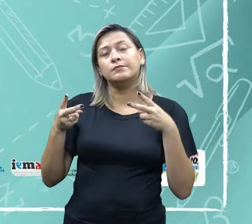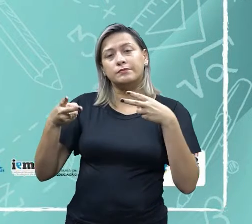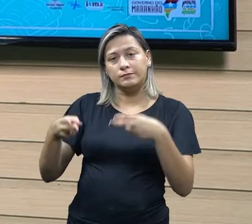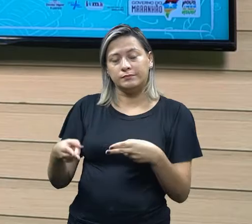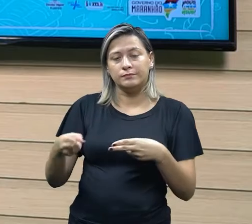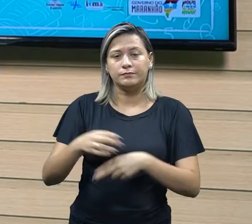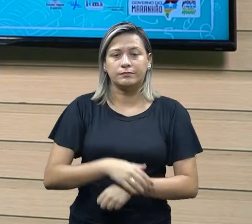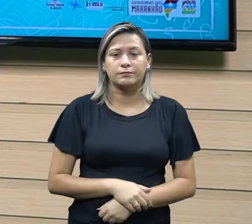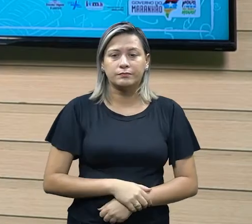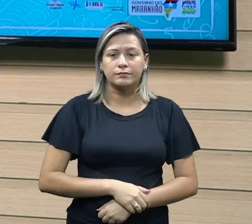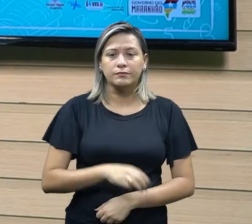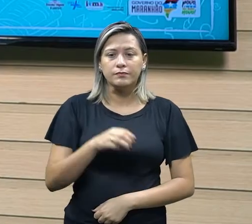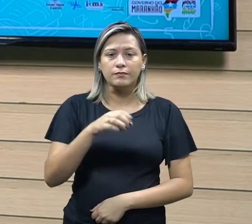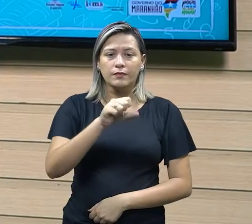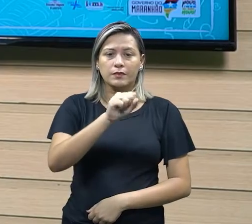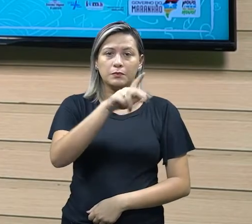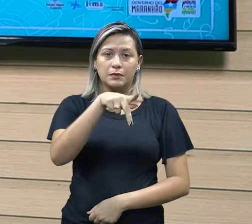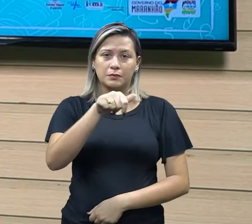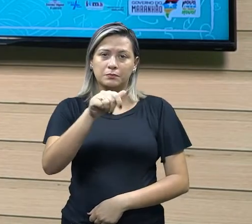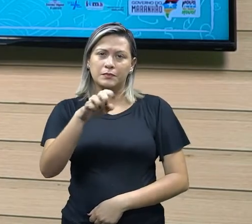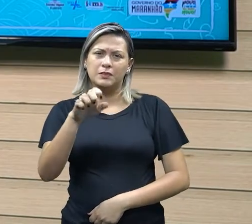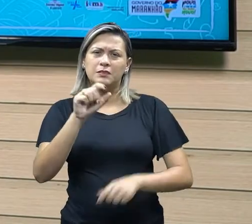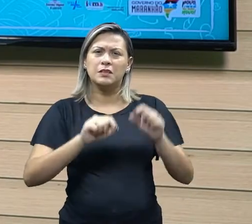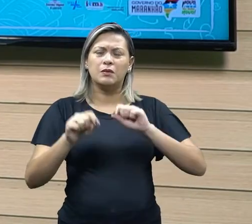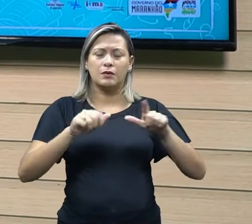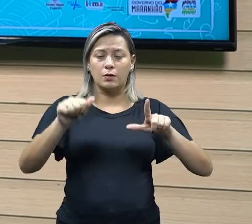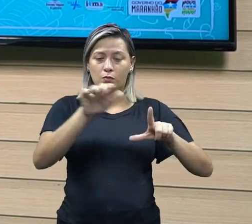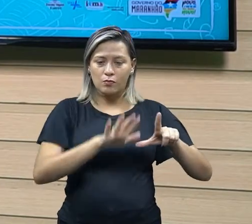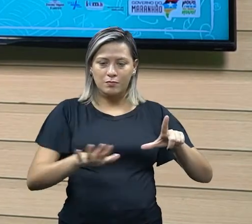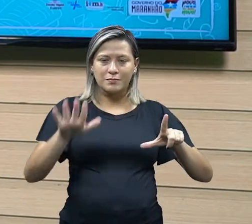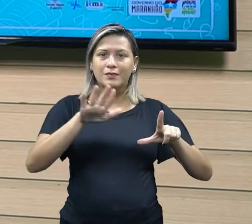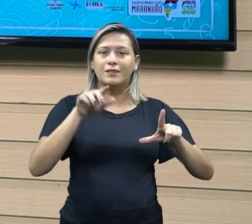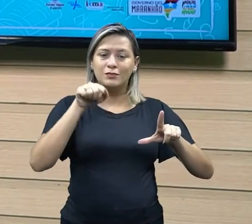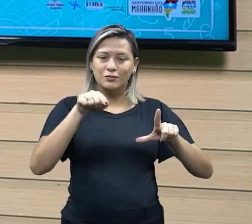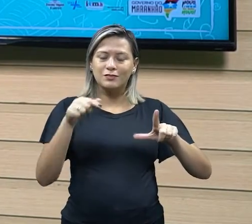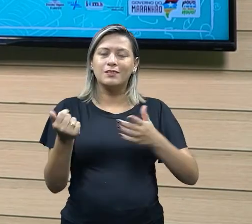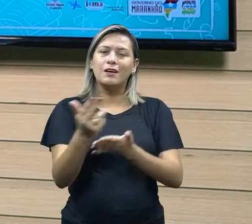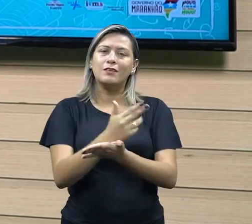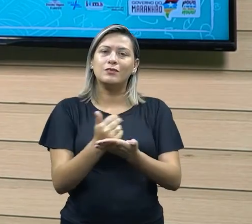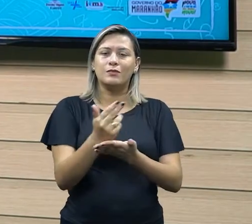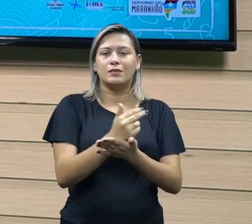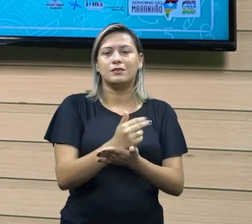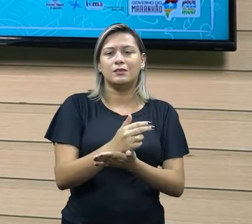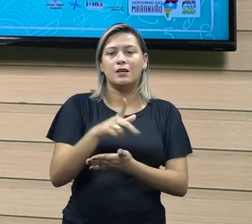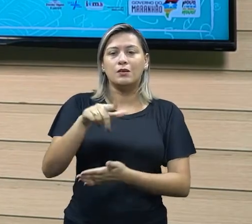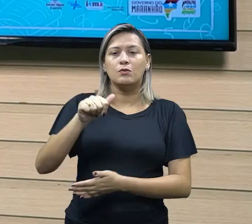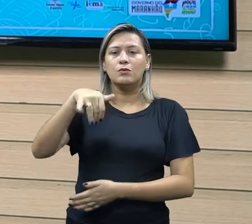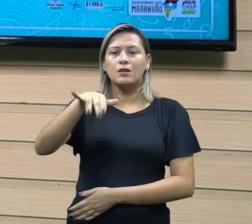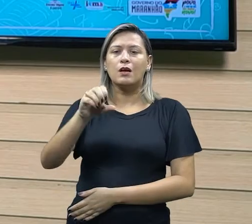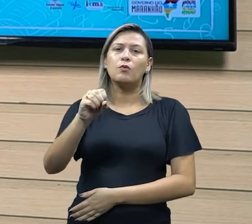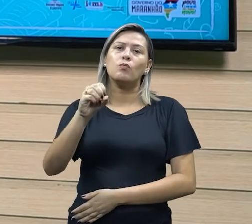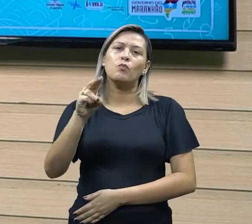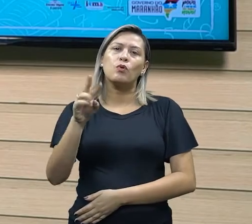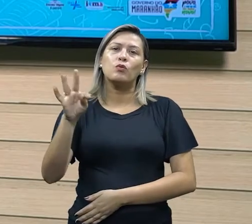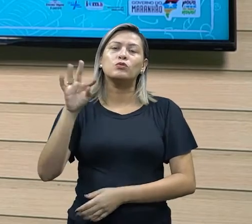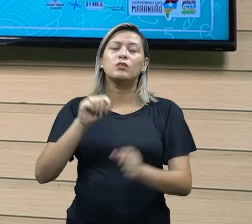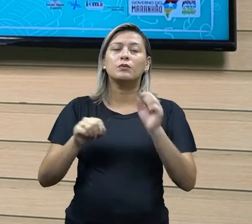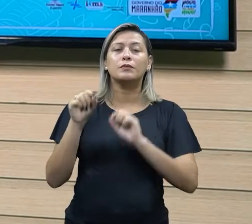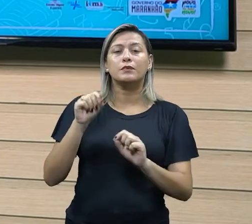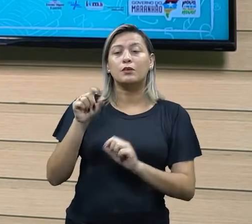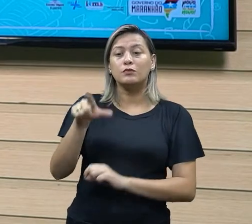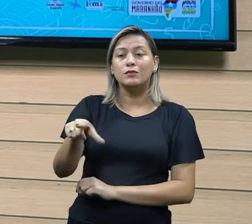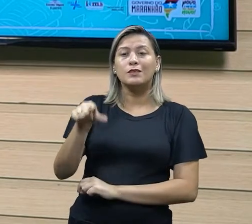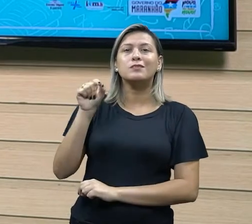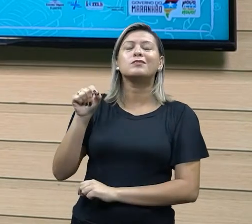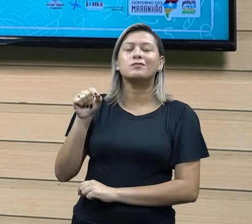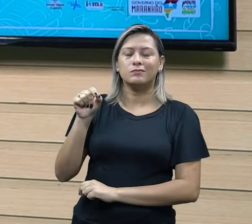informações. O Paper Space nada mais é do que o ambiente que você vai trabalhar, e o layout é onde você